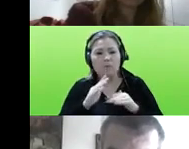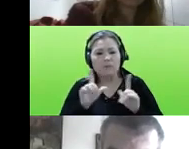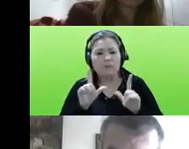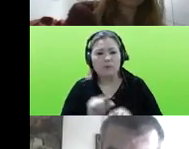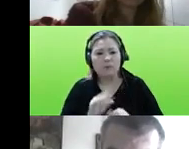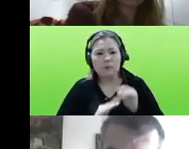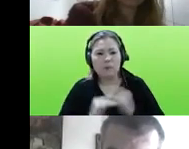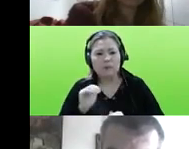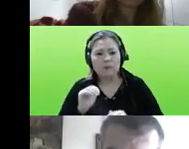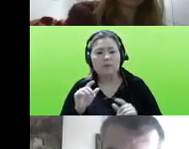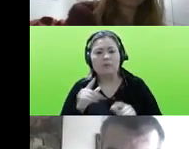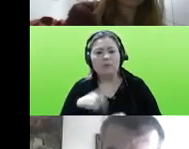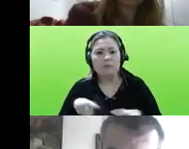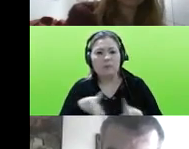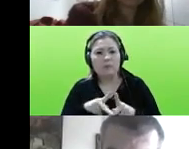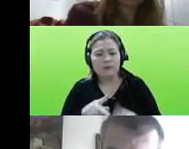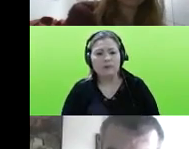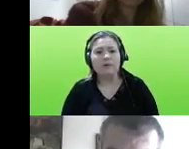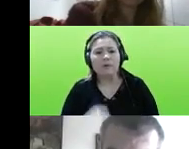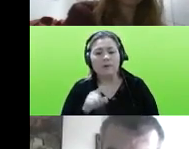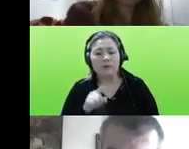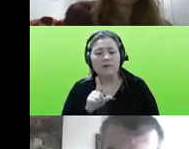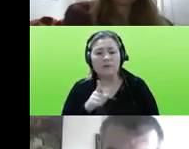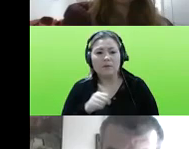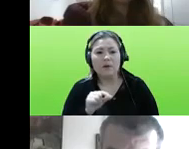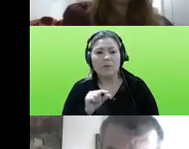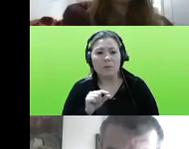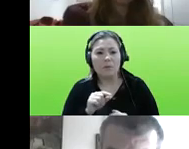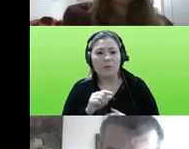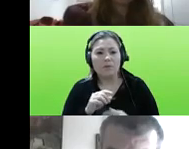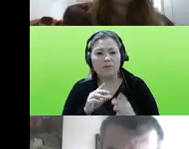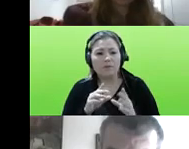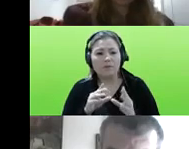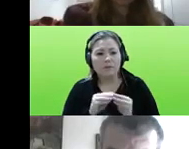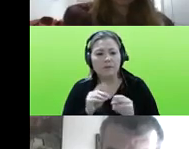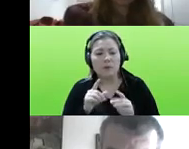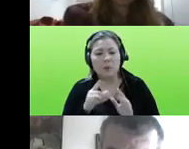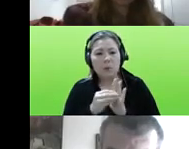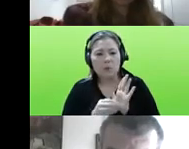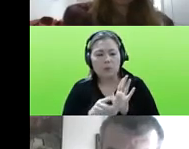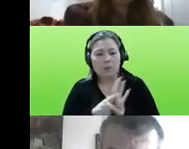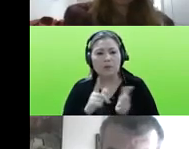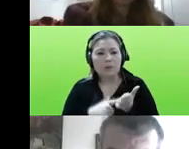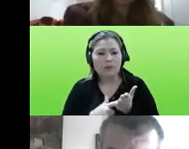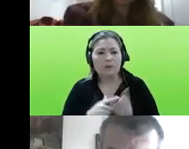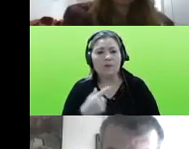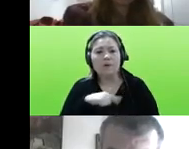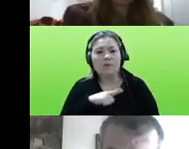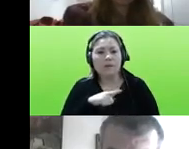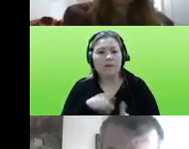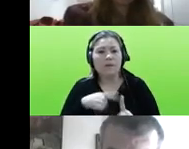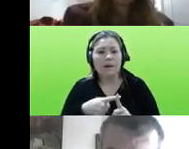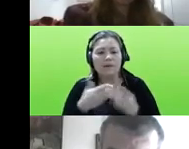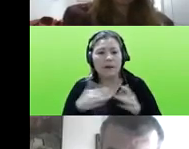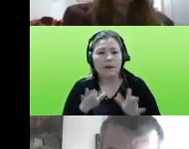povo. Né? E isso aqui, então, está um pouco sintético o conteúdo daquele livro. E aí nós temos ainda em